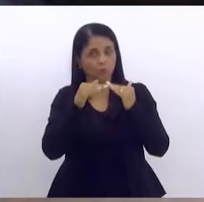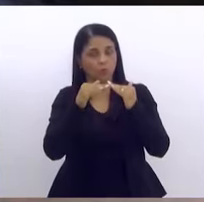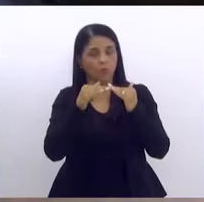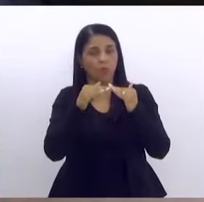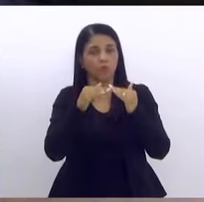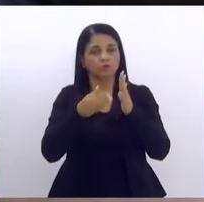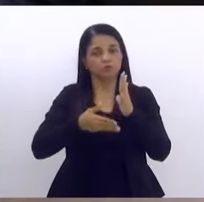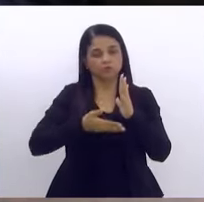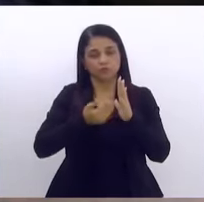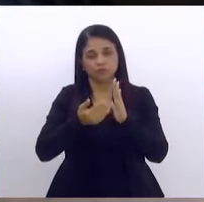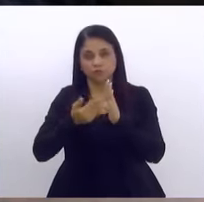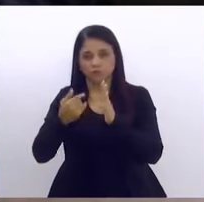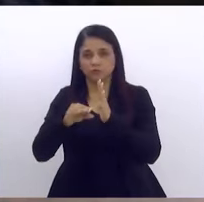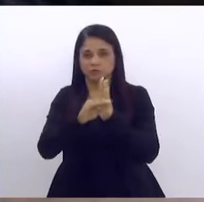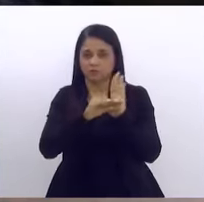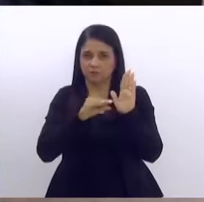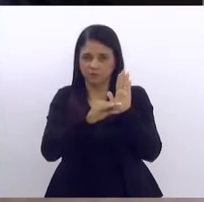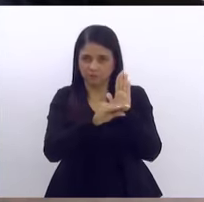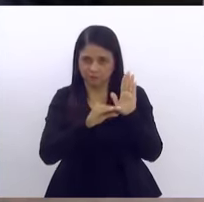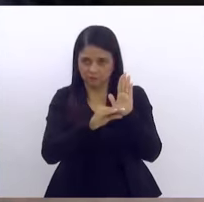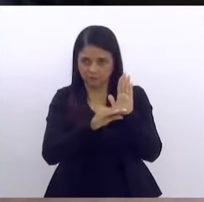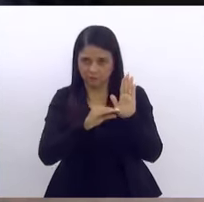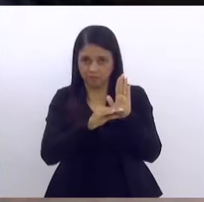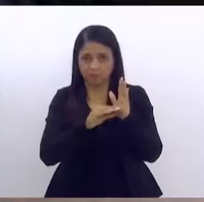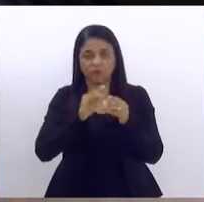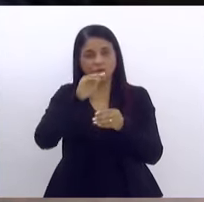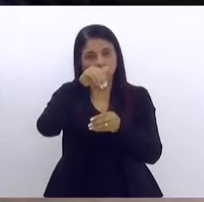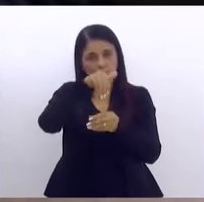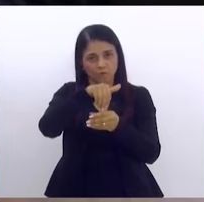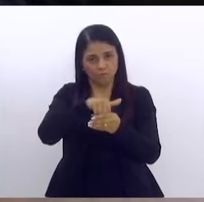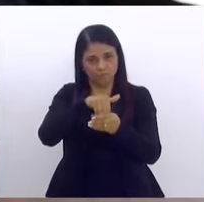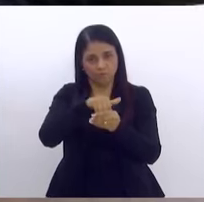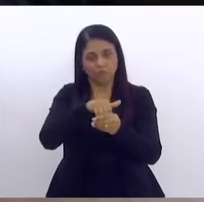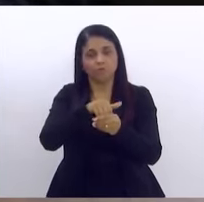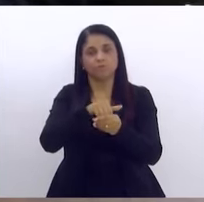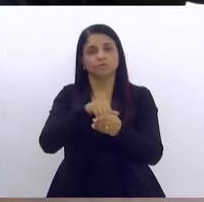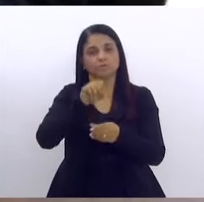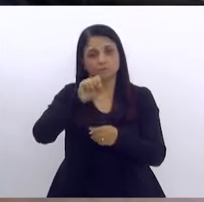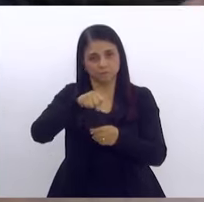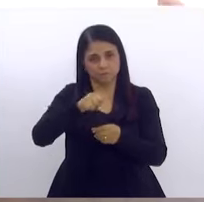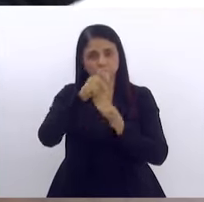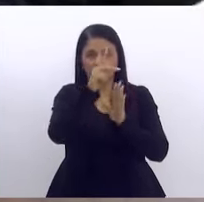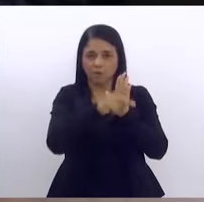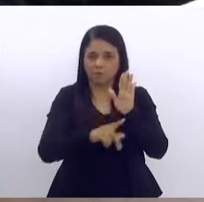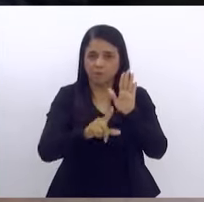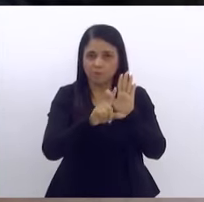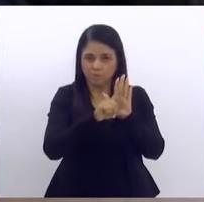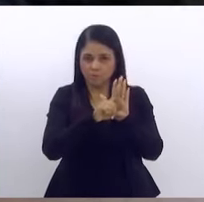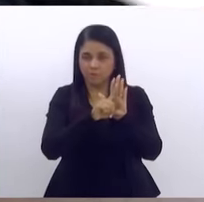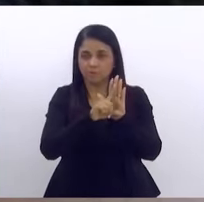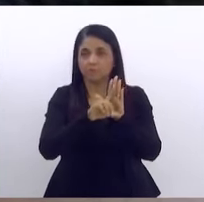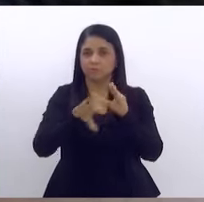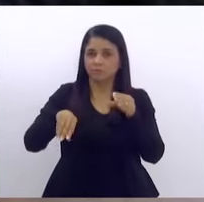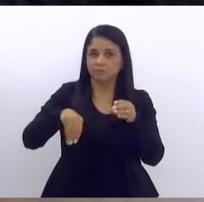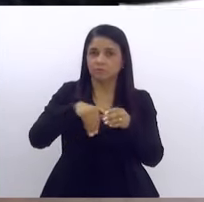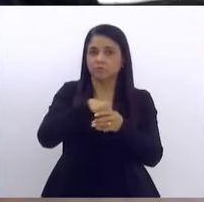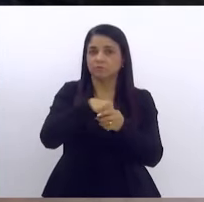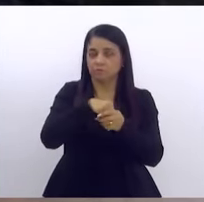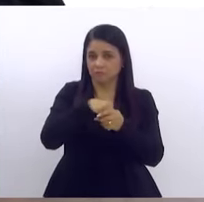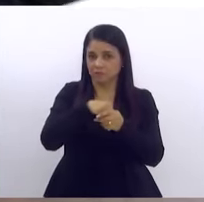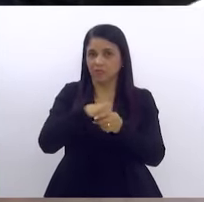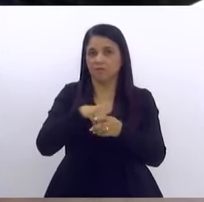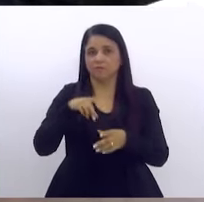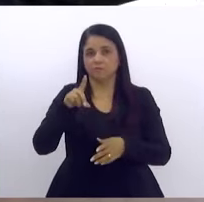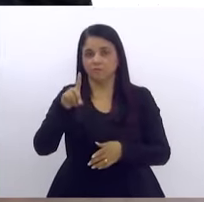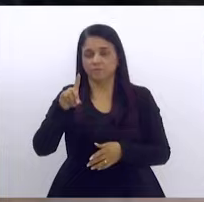retirando todas as emendas e votaremos a favor do projeto com a inclusão do DEGASE e